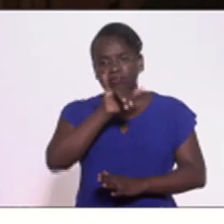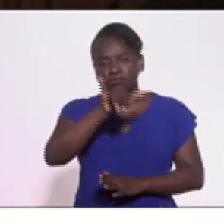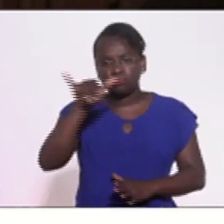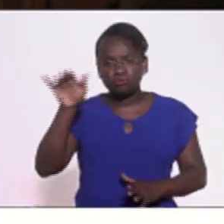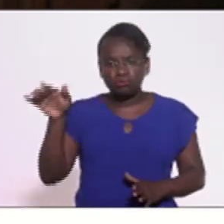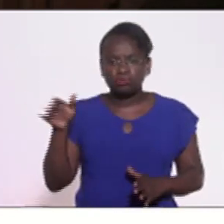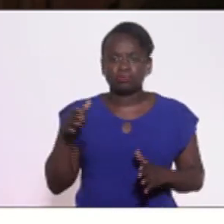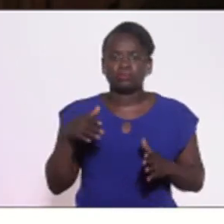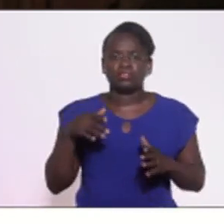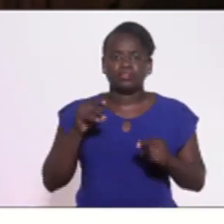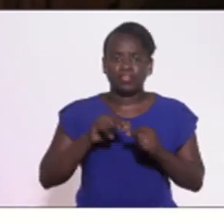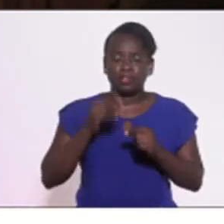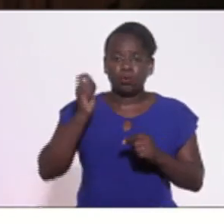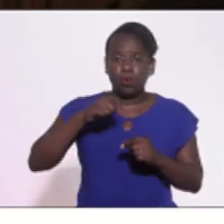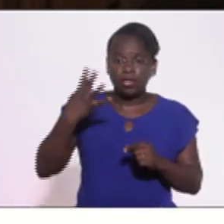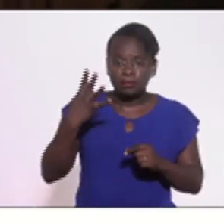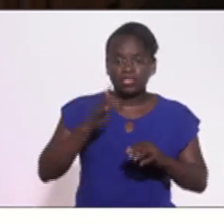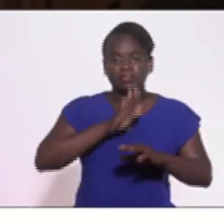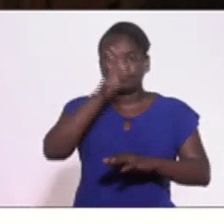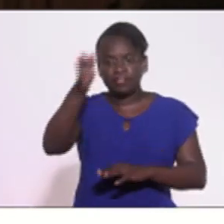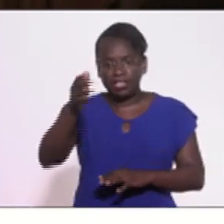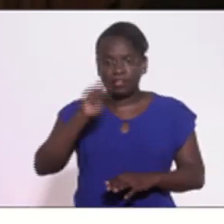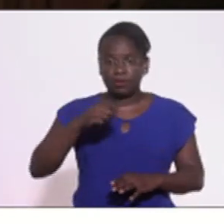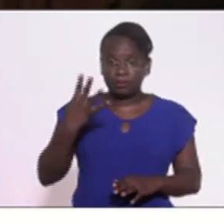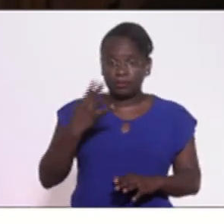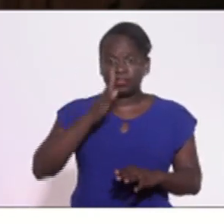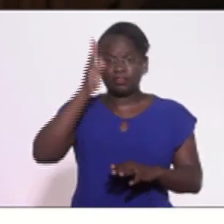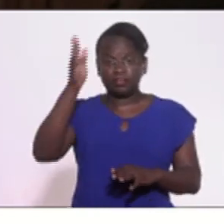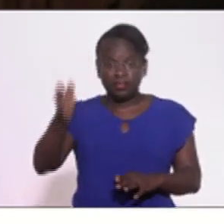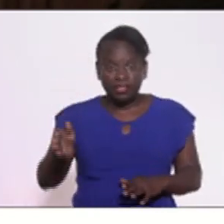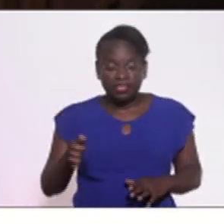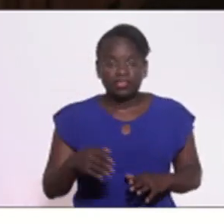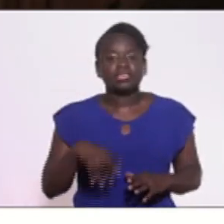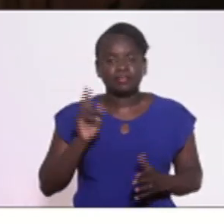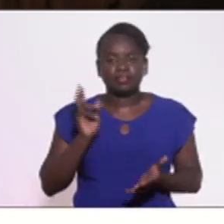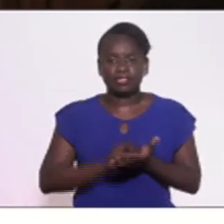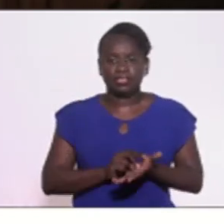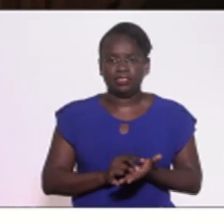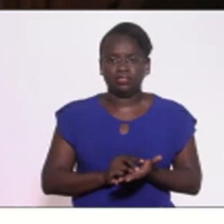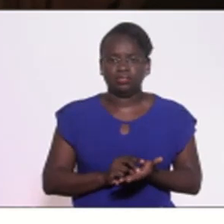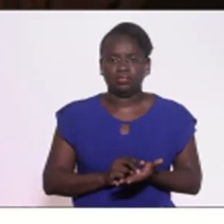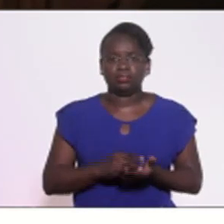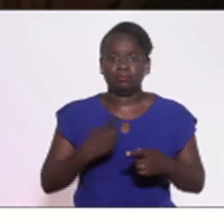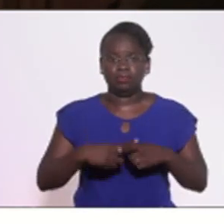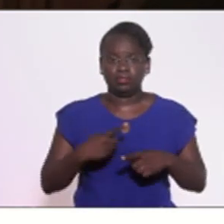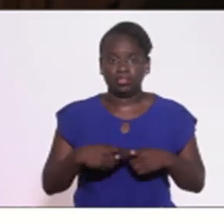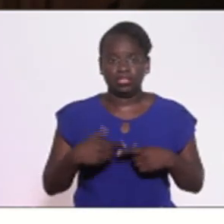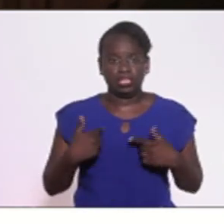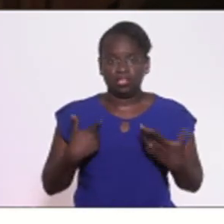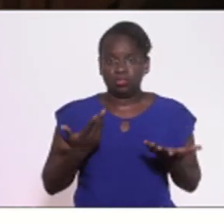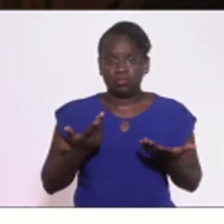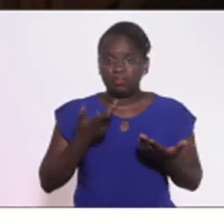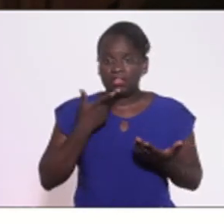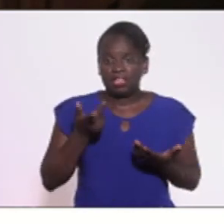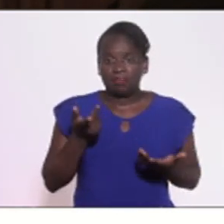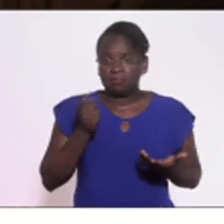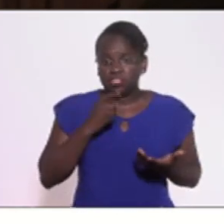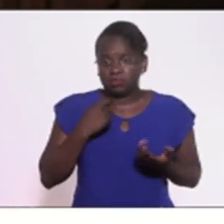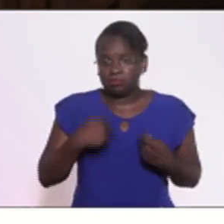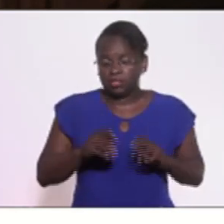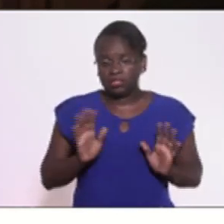fazemos a cada 4 meses, e é verdade, porque eu não teria nenhuma razão para dizer